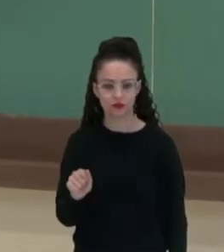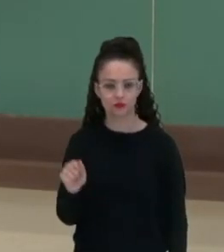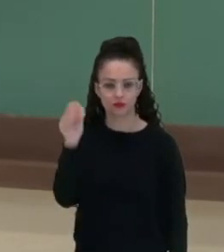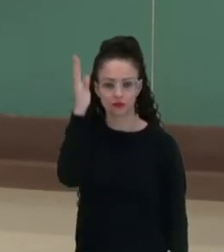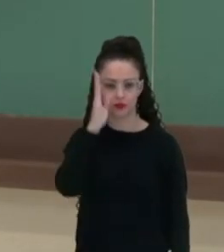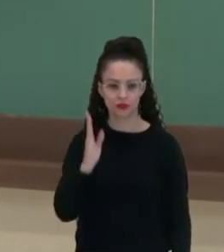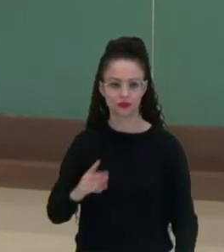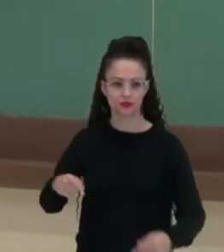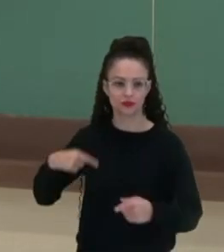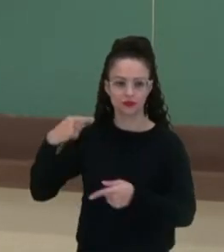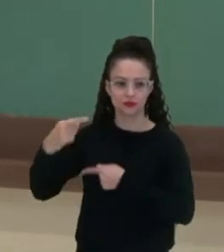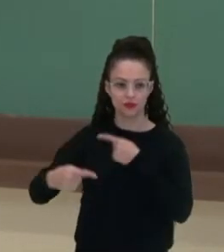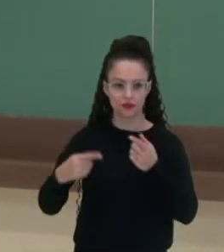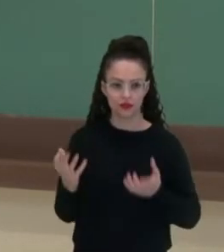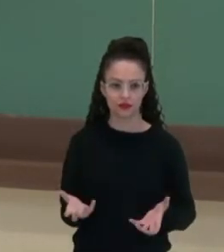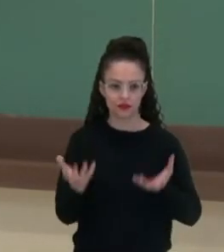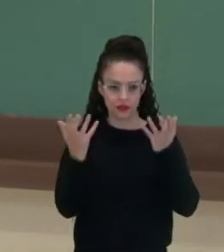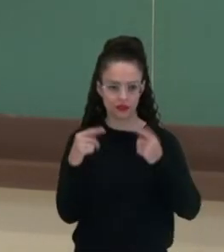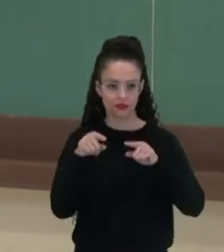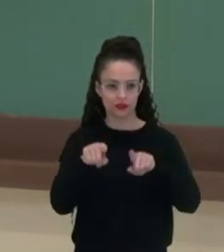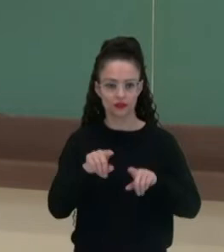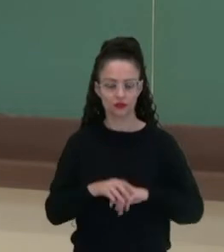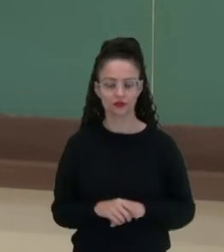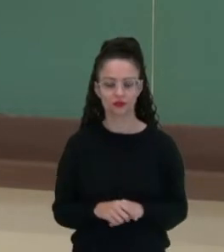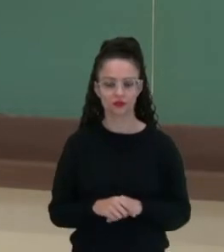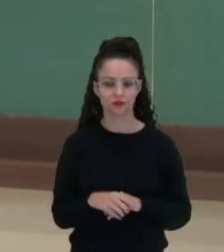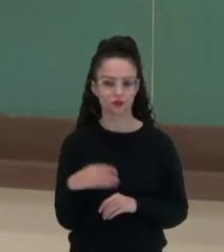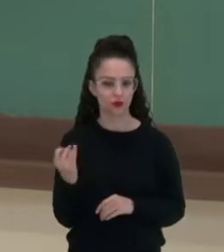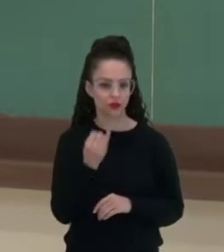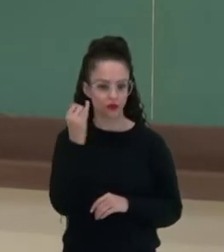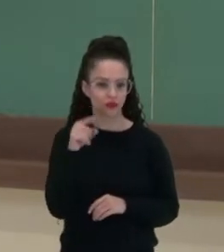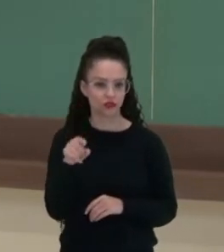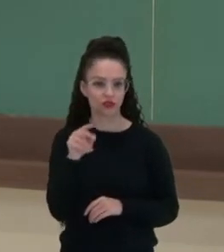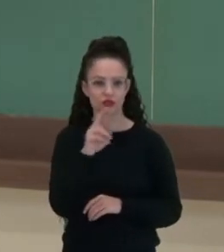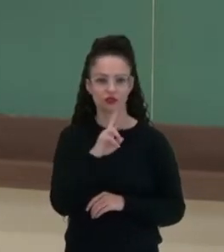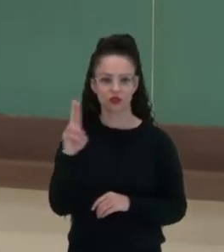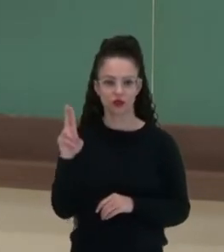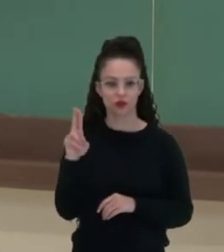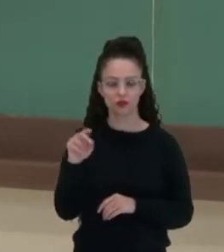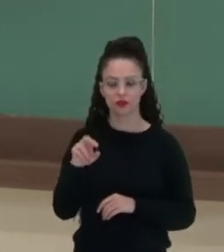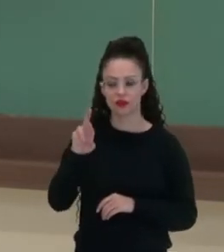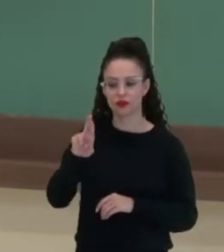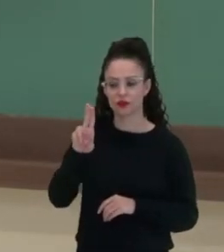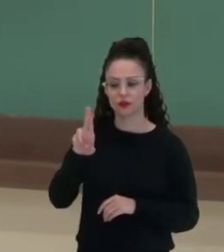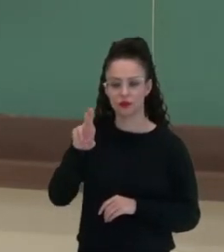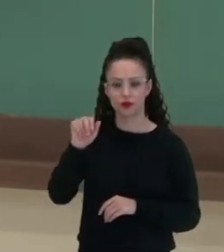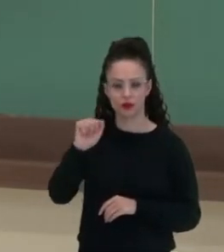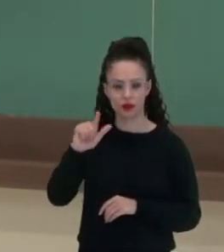também em suas obras sendo evidenciados, né? Então, bem importante o nome da obra, Rural.